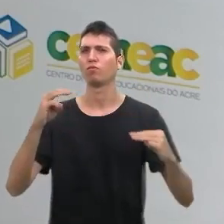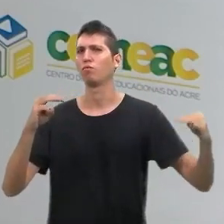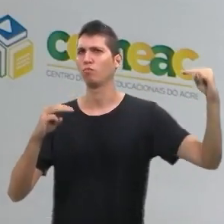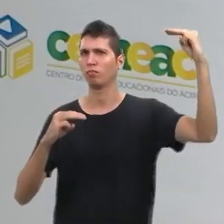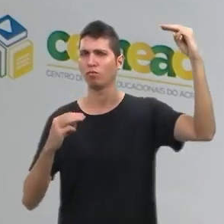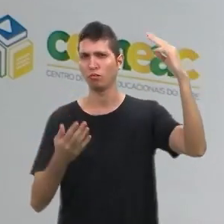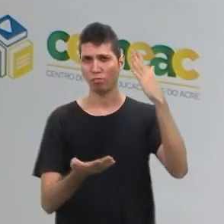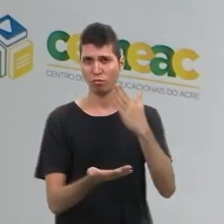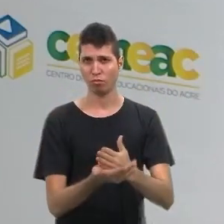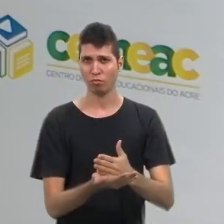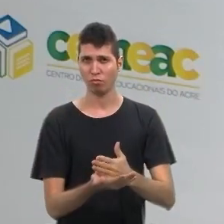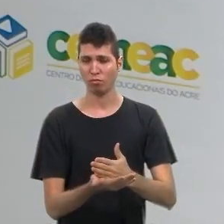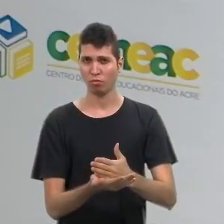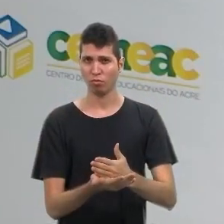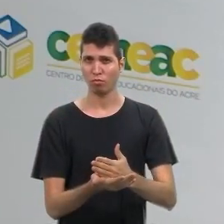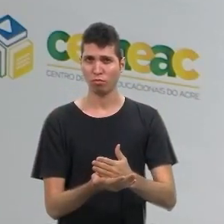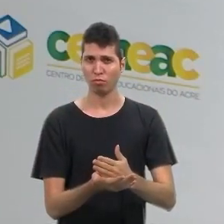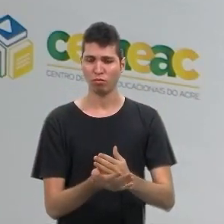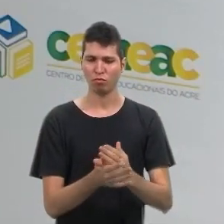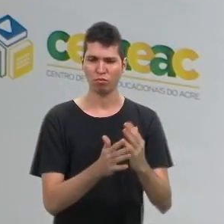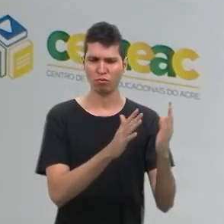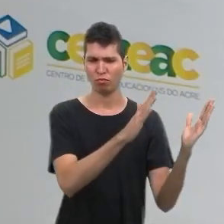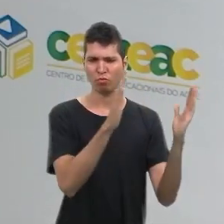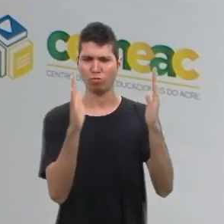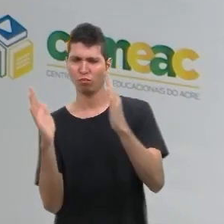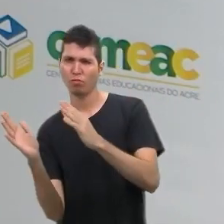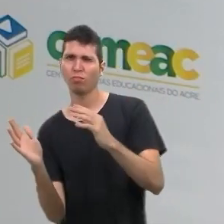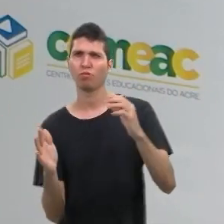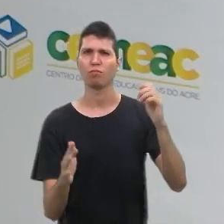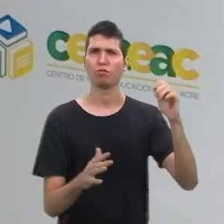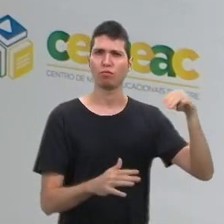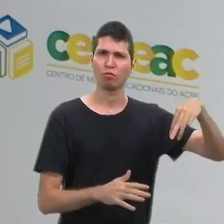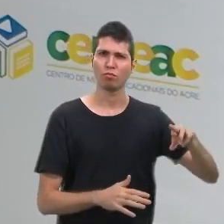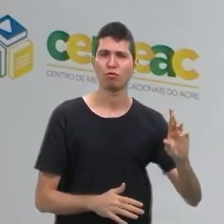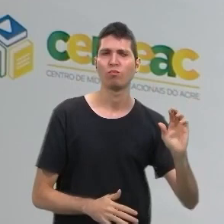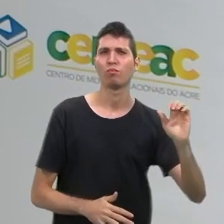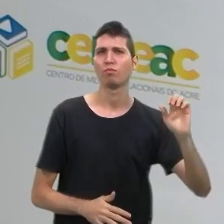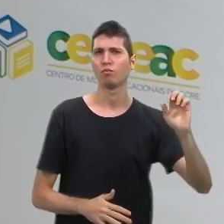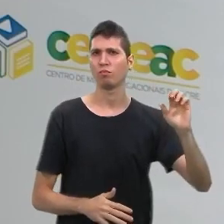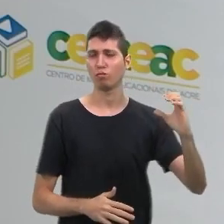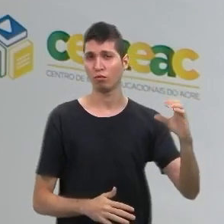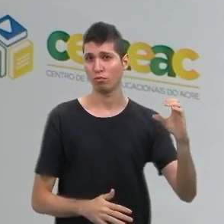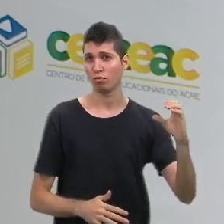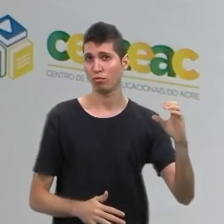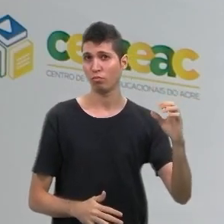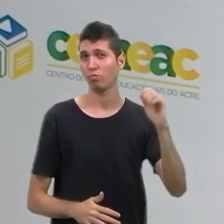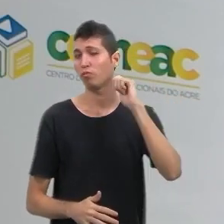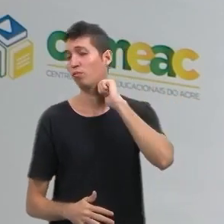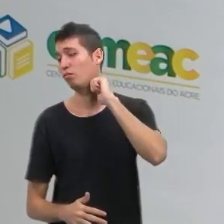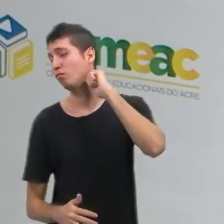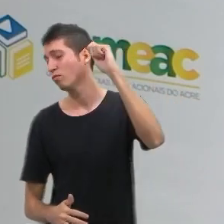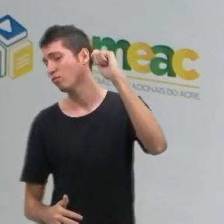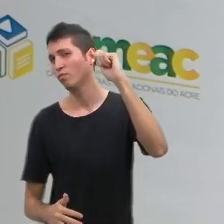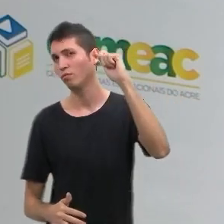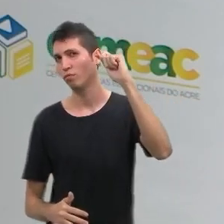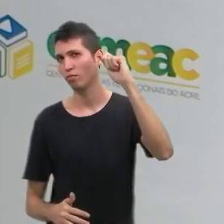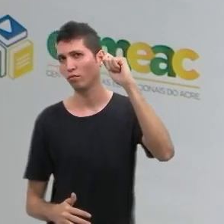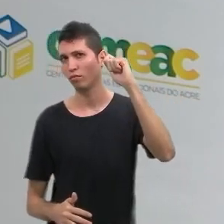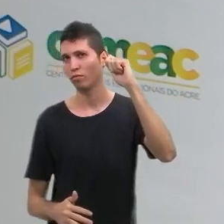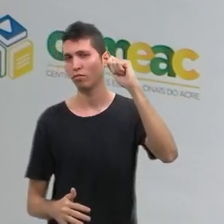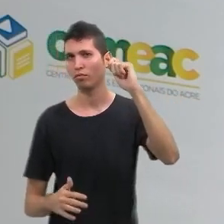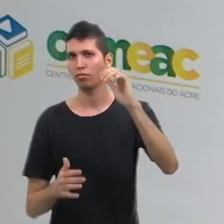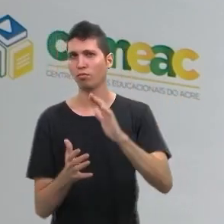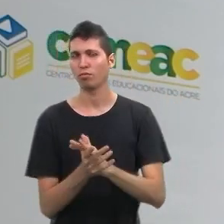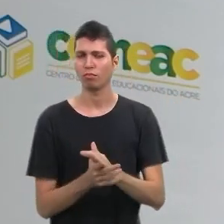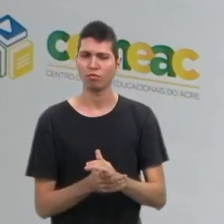central, dessa taxa de desemprego no período de março de 2008 a abril de 2009 foi de... Gente, vamos à dica, ó. Professor, a ideia não